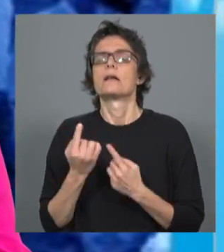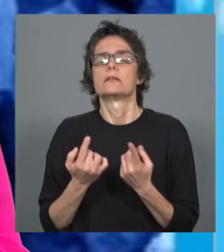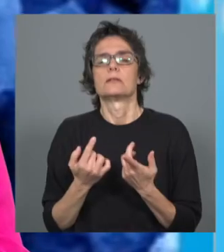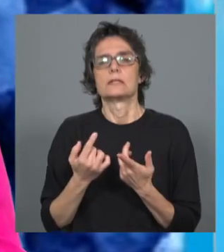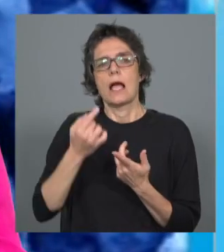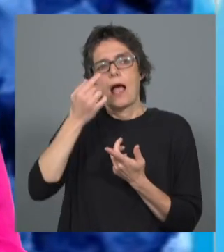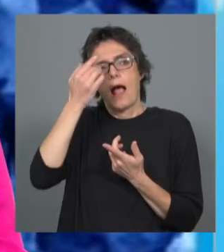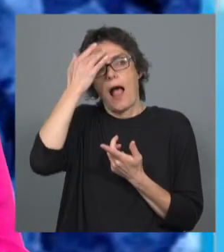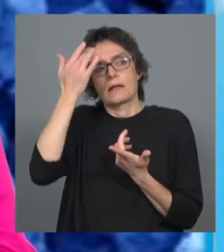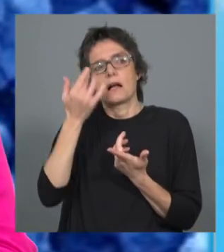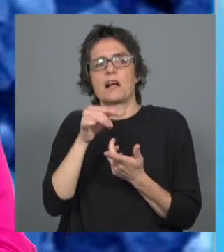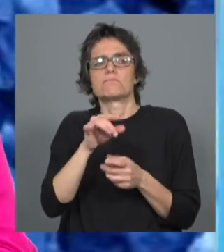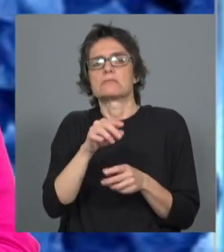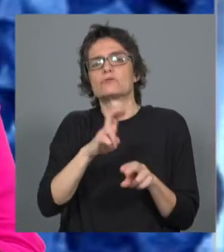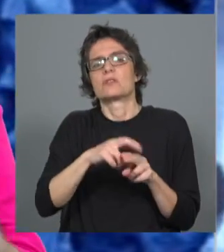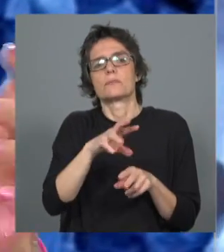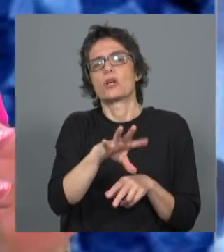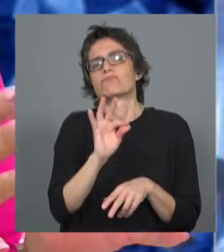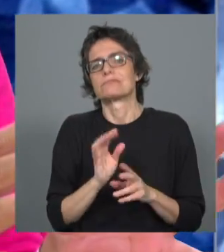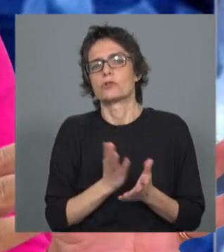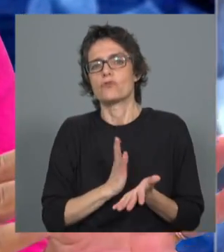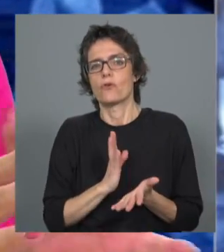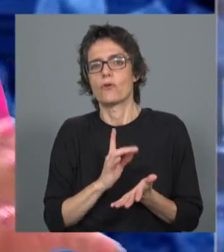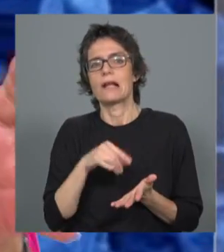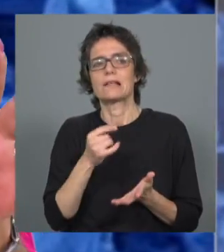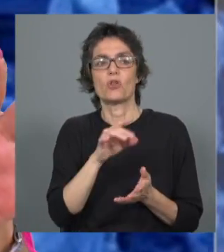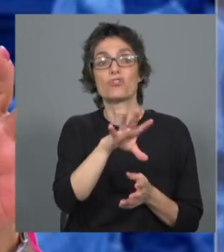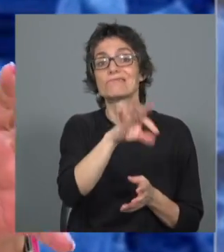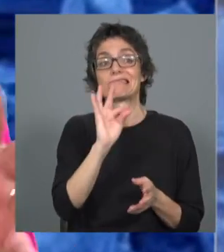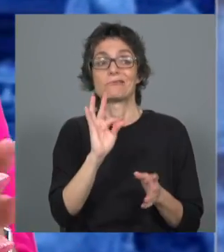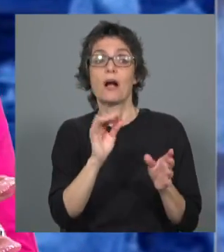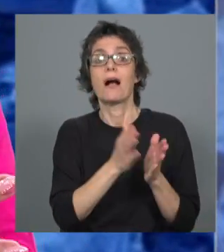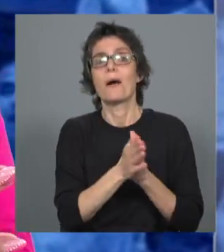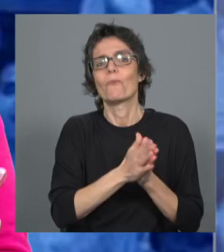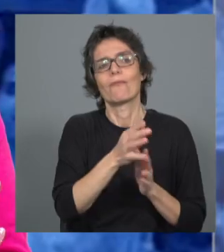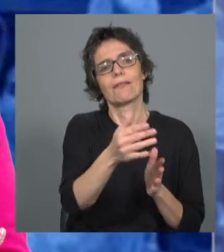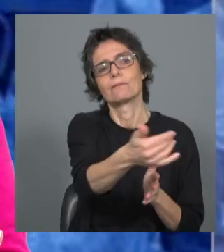disciplina opcional, nós vamos captar alunos porque vamos fazer visitas de estudo. Não é isso.